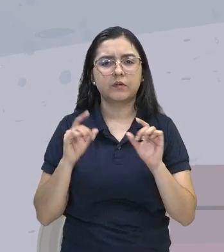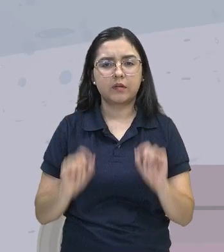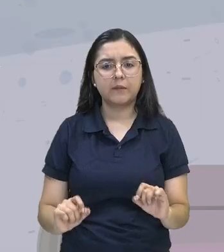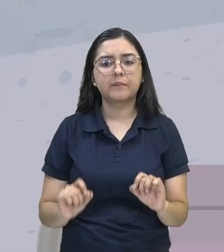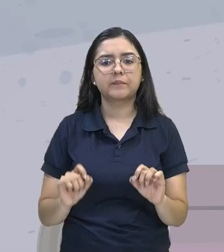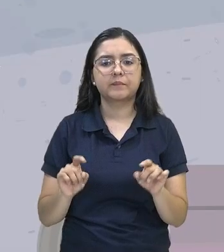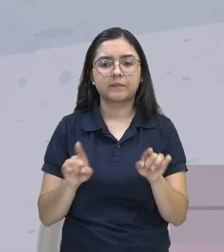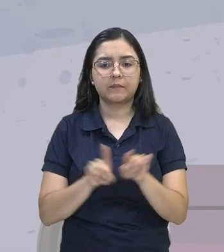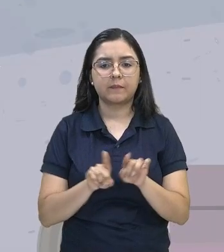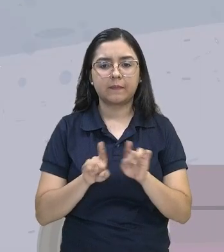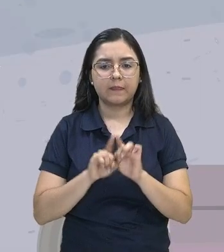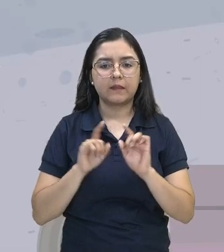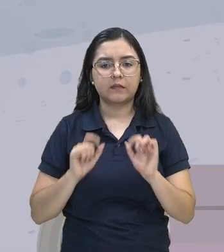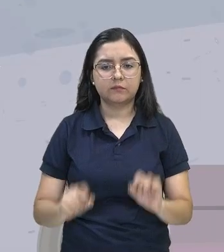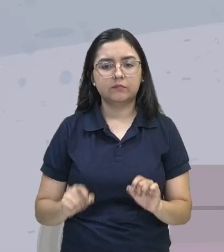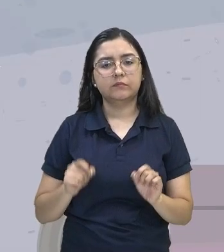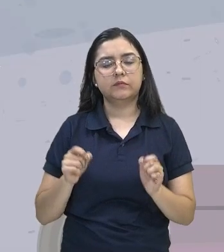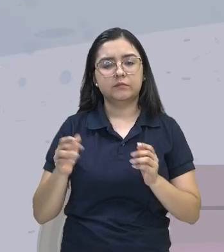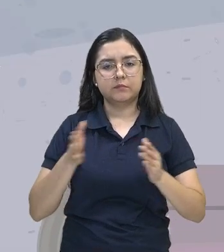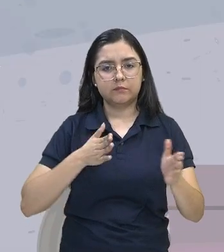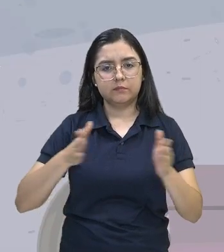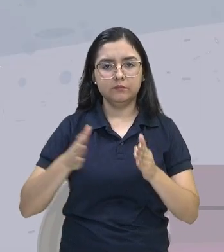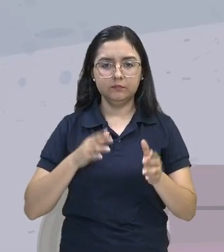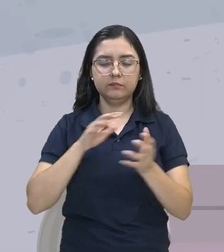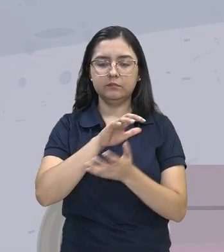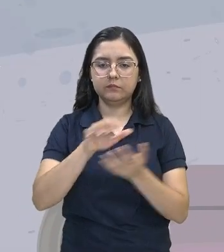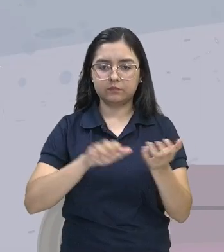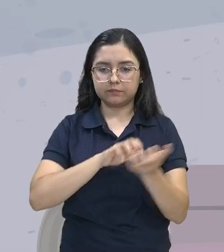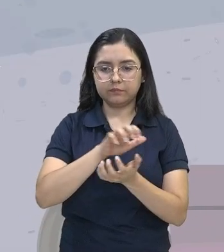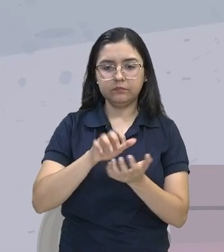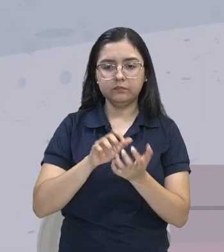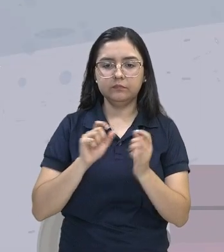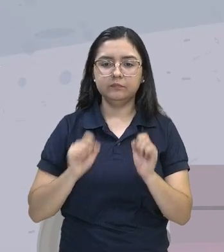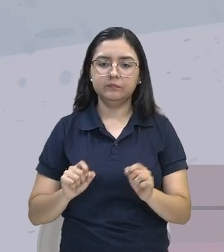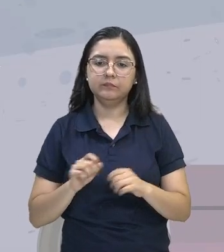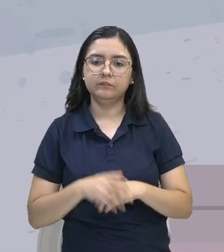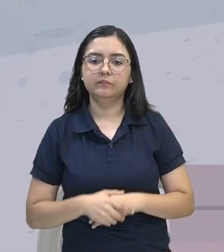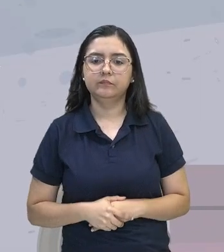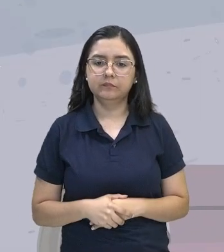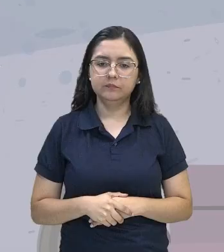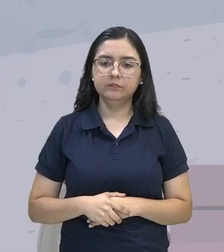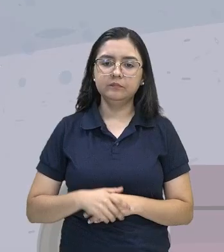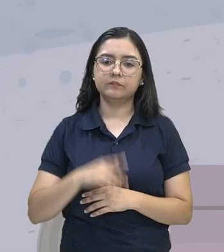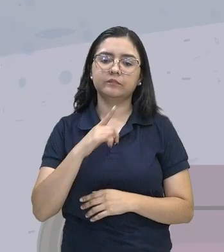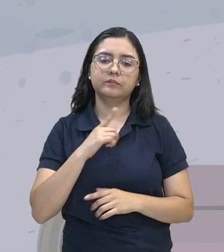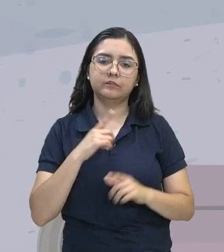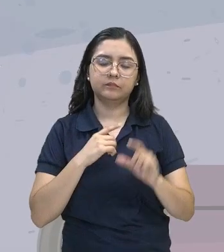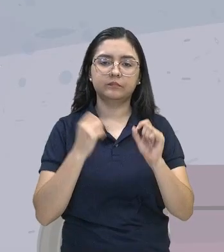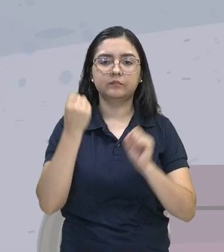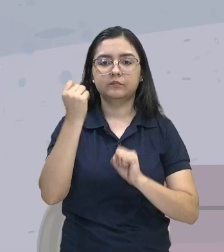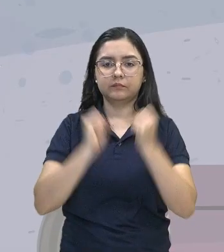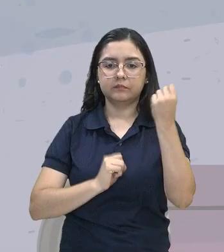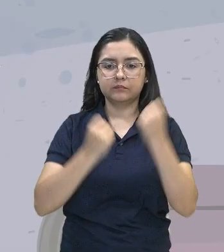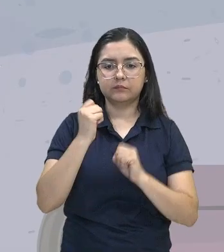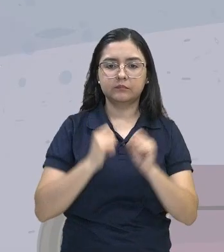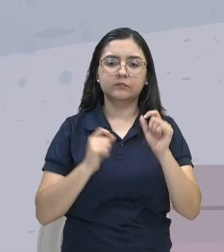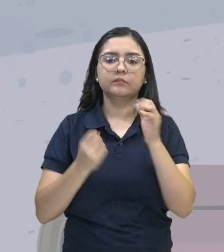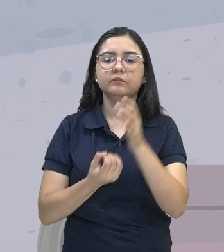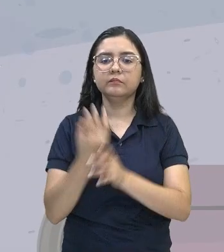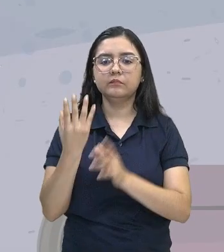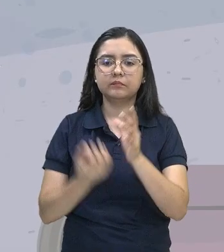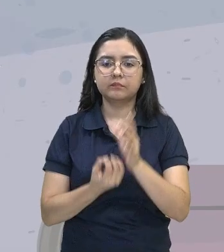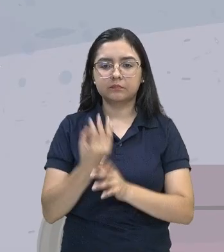grande expoente nesse processo industrial, justamente a questão da indústria bélica, da formação e da produção